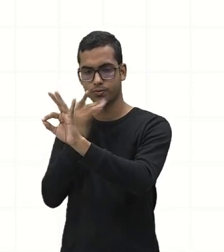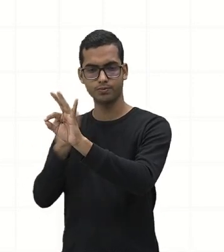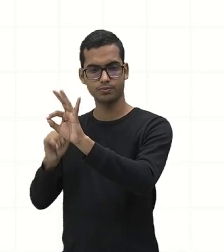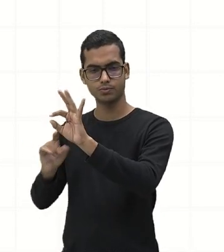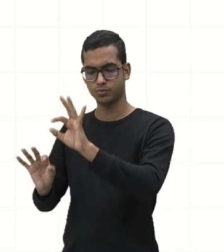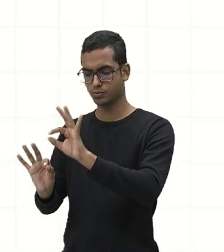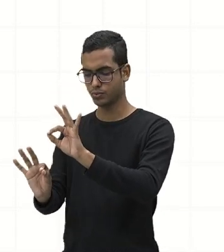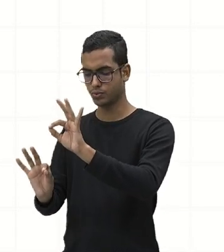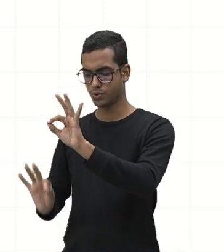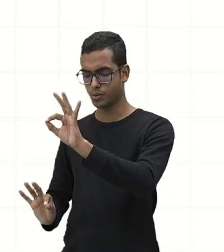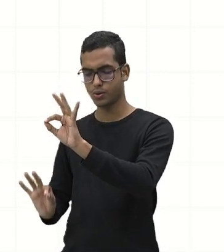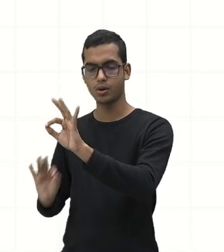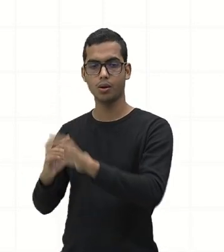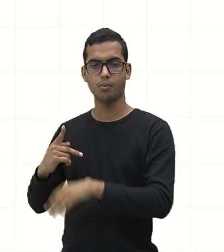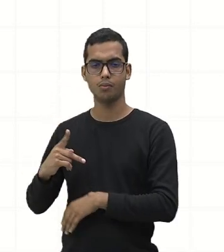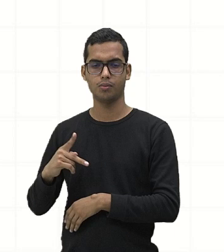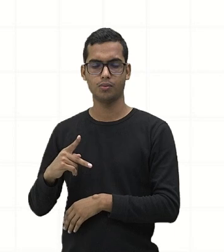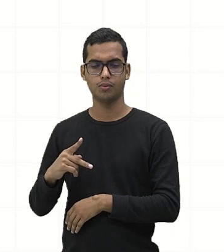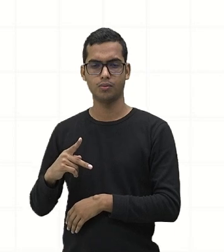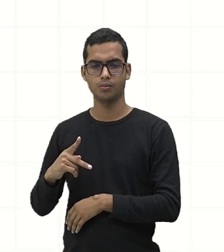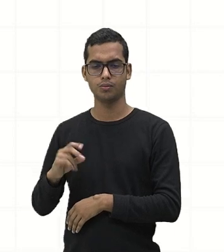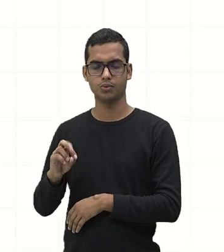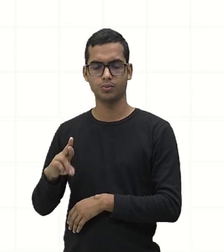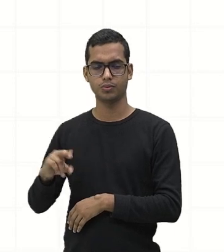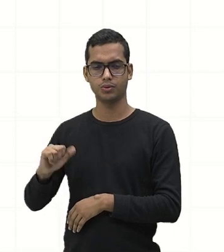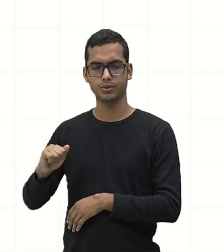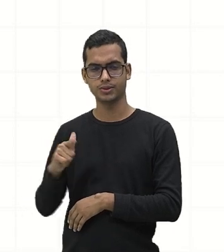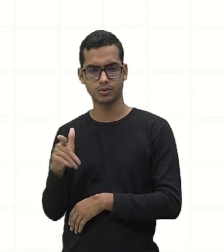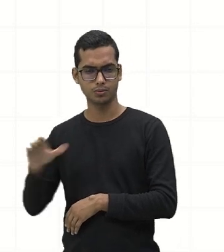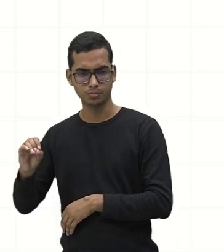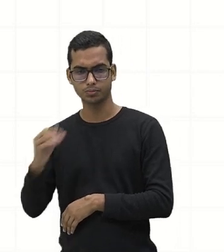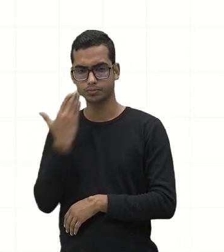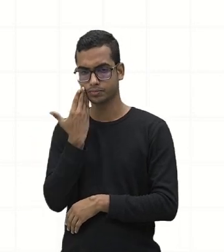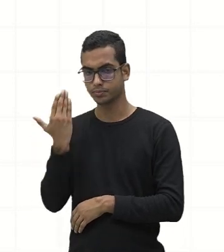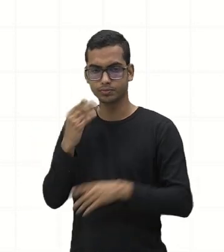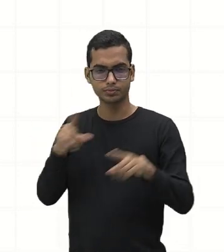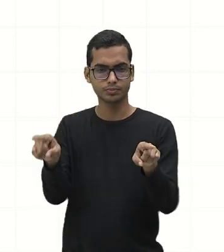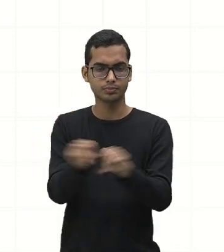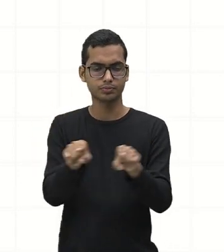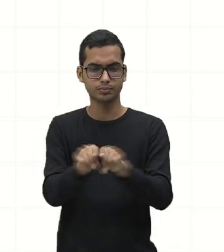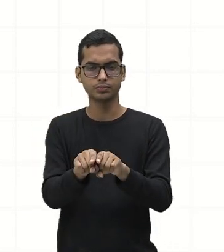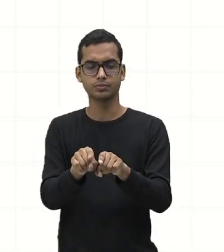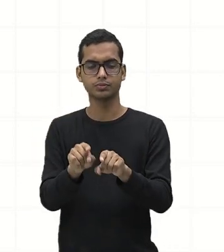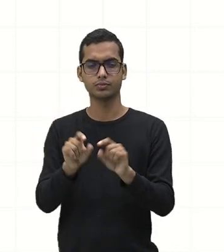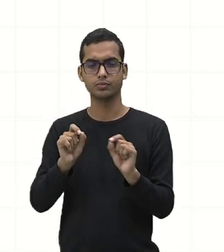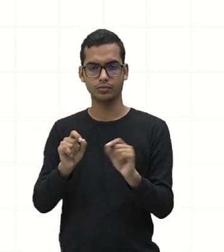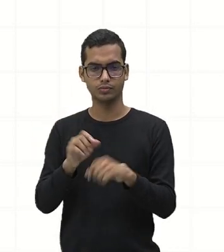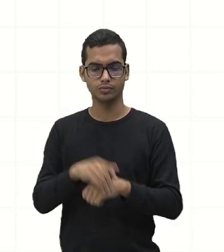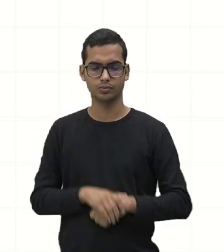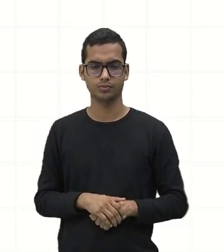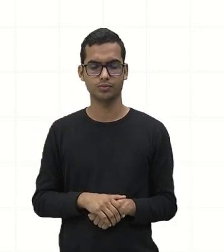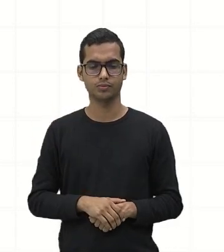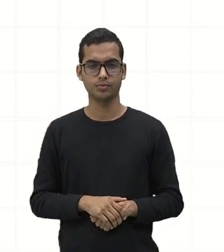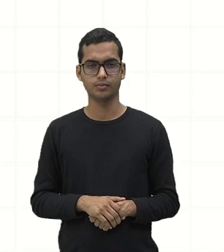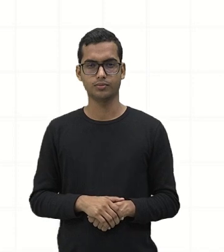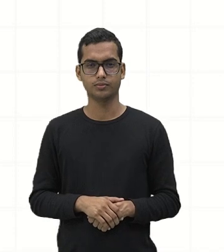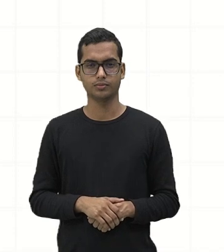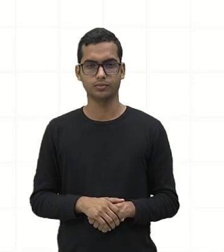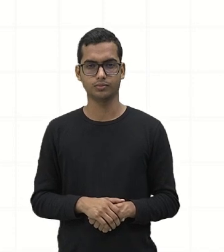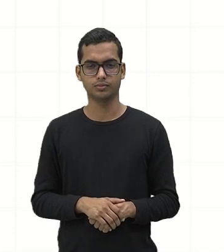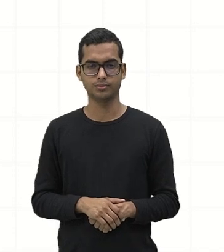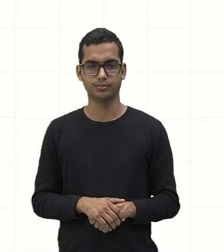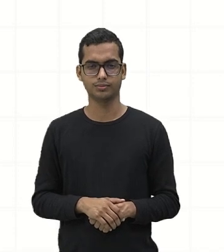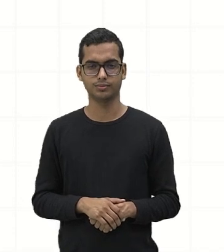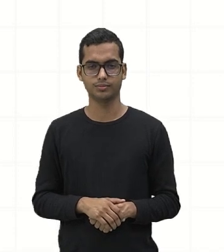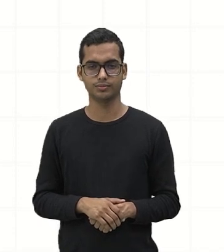Tranquilo? Da mesma forma, do outro lado vai ter que ocorrer. Então, toda a distância aqui,